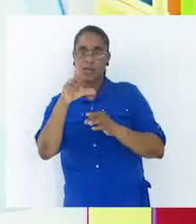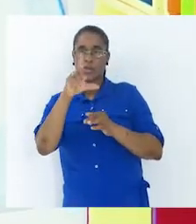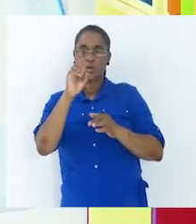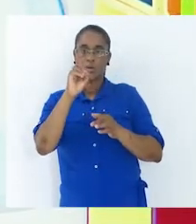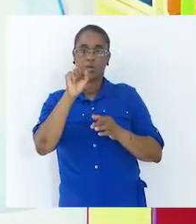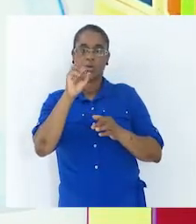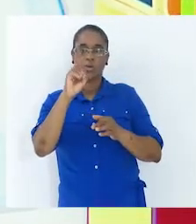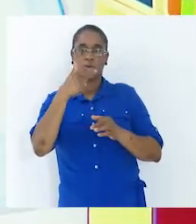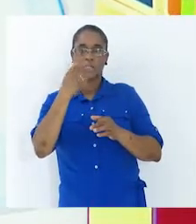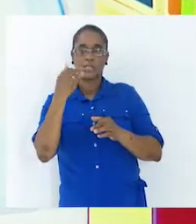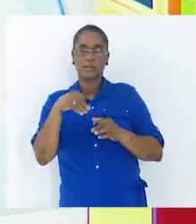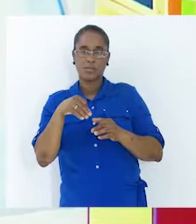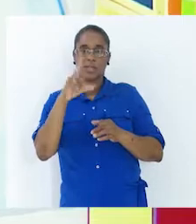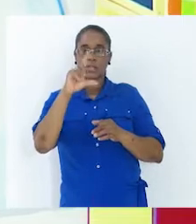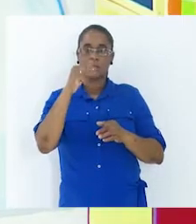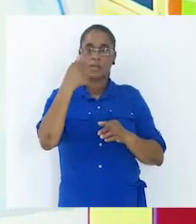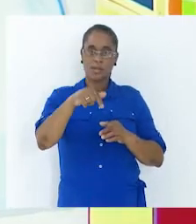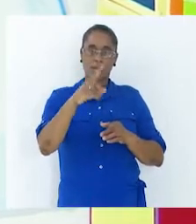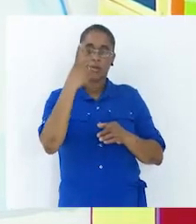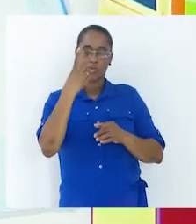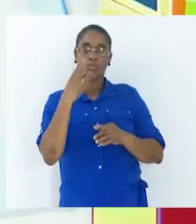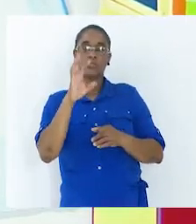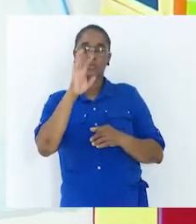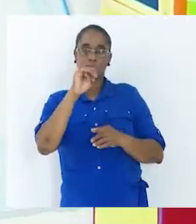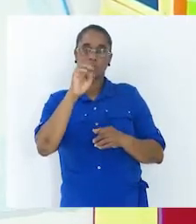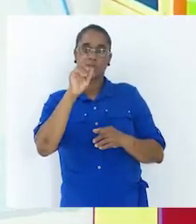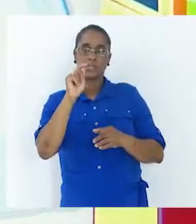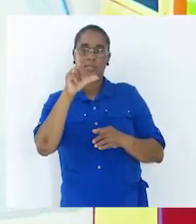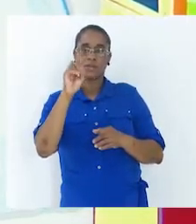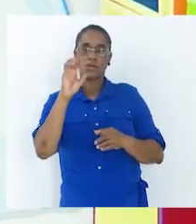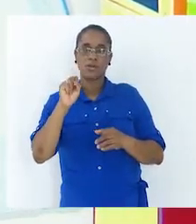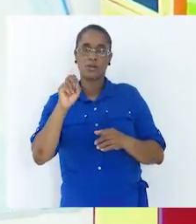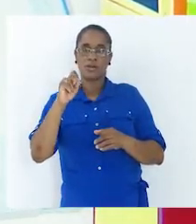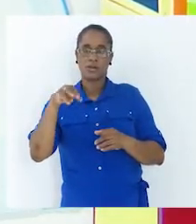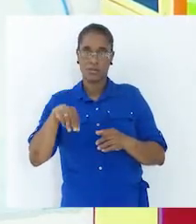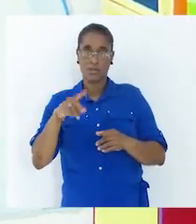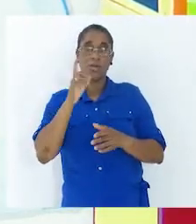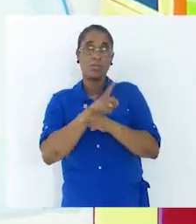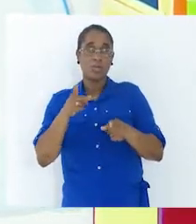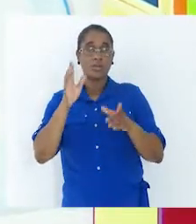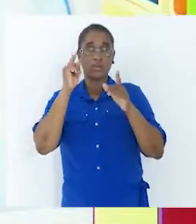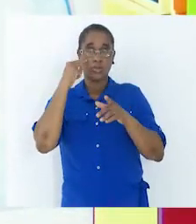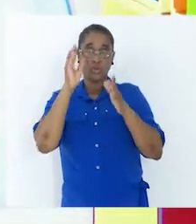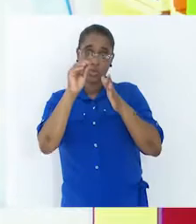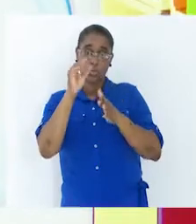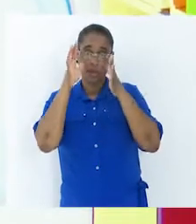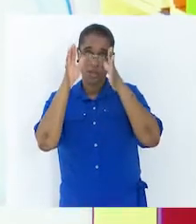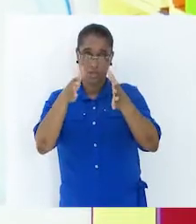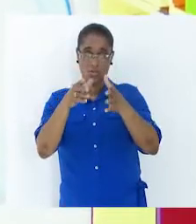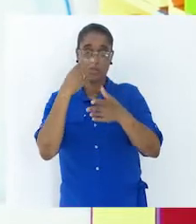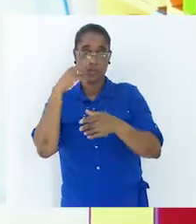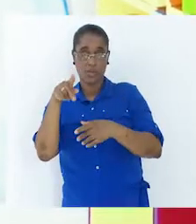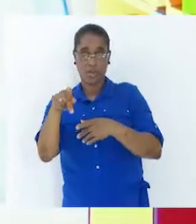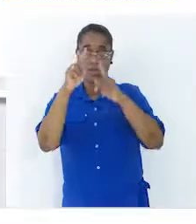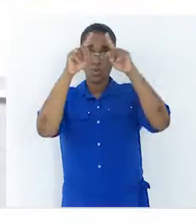logotipo, tem que ter um slogan, porque o slogan chama a atenção, não é? Então vamos verificar, vamos conferir aqui